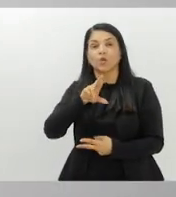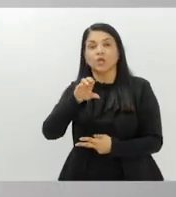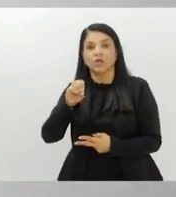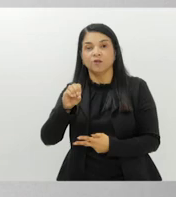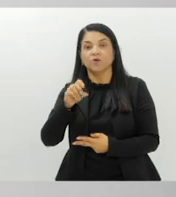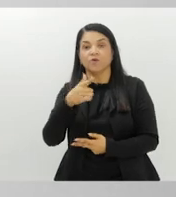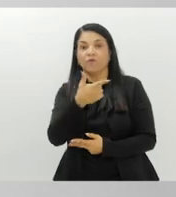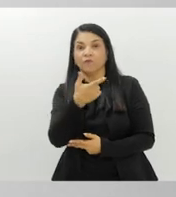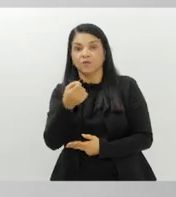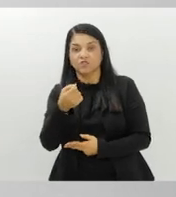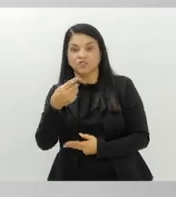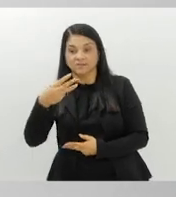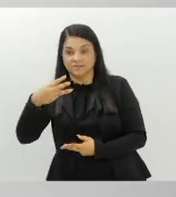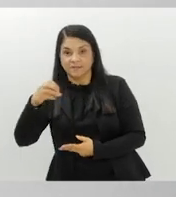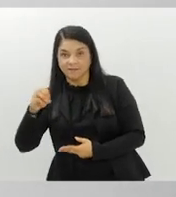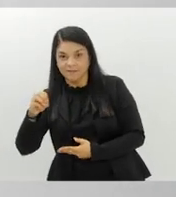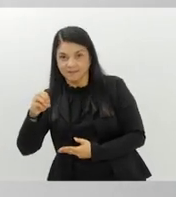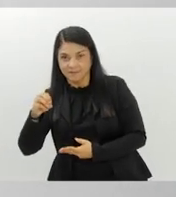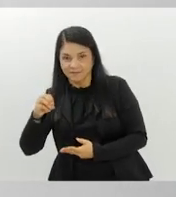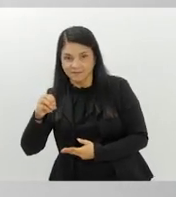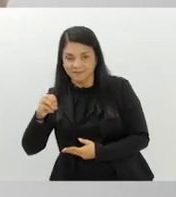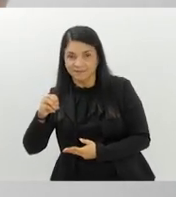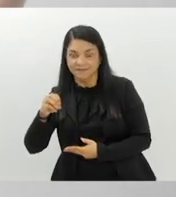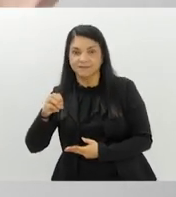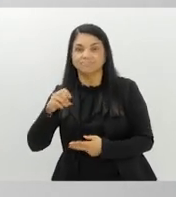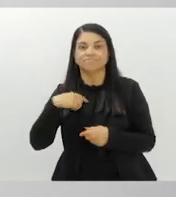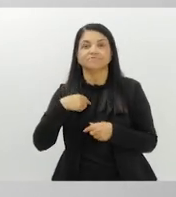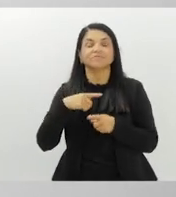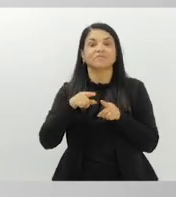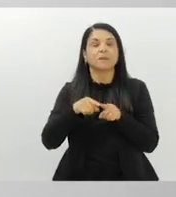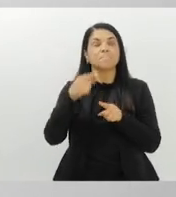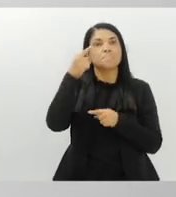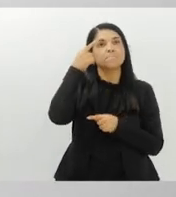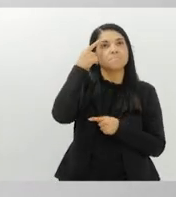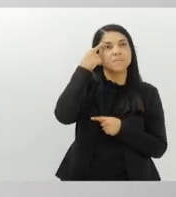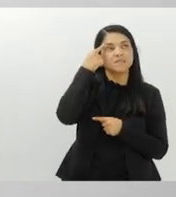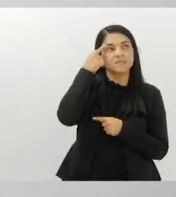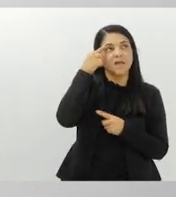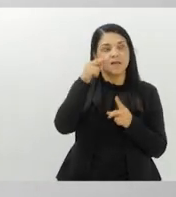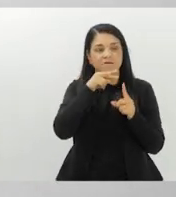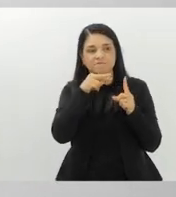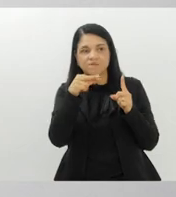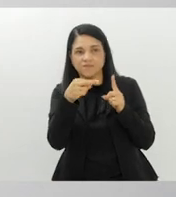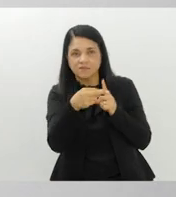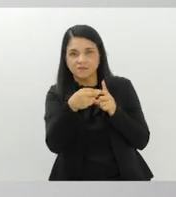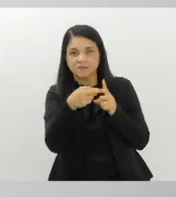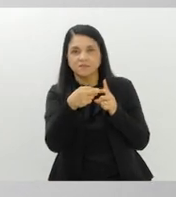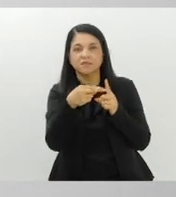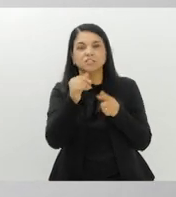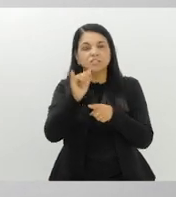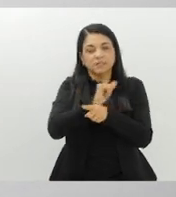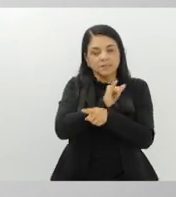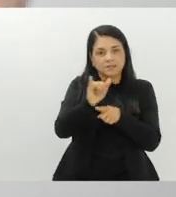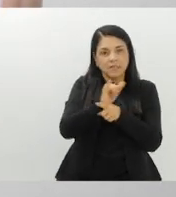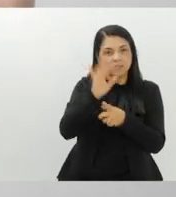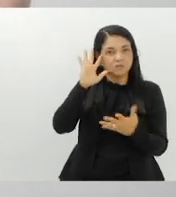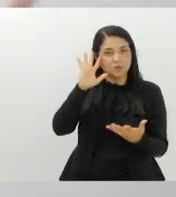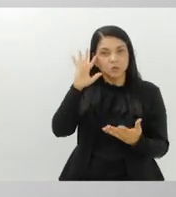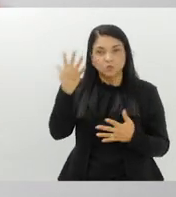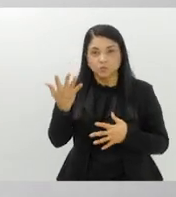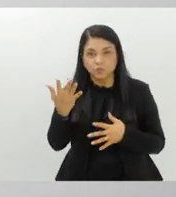programa Rio 2030, ele visa pensar as soluções, as estratégias e as políticas públicas para